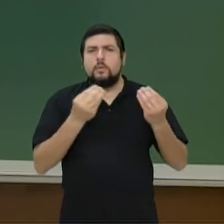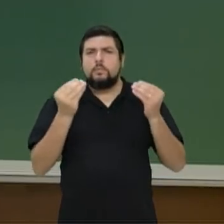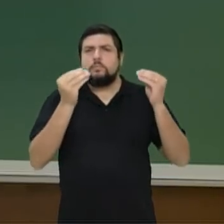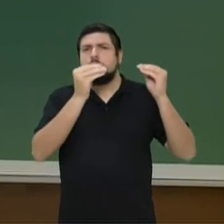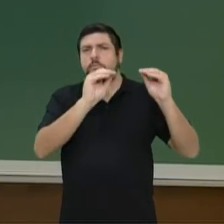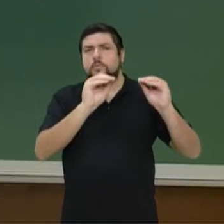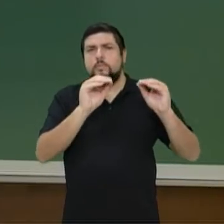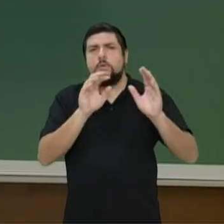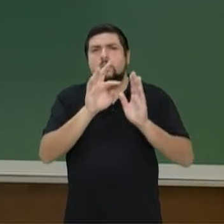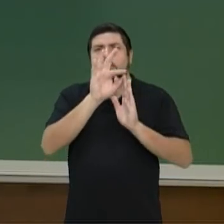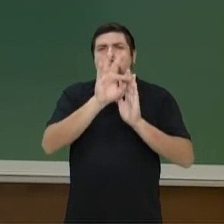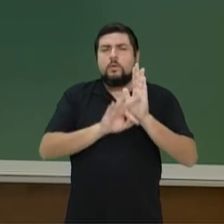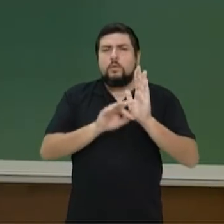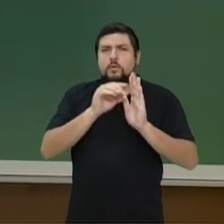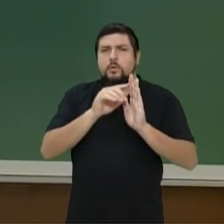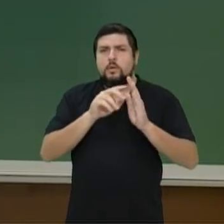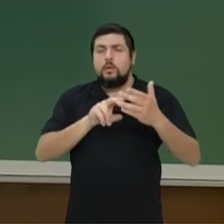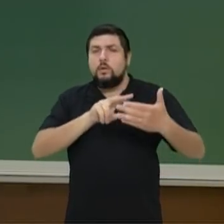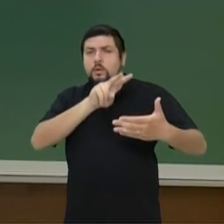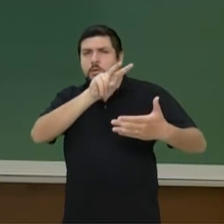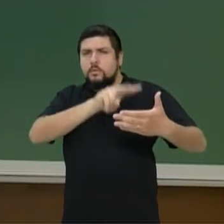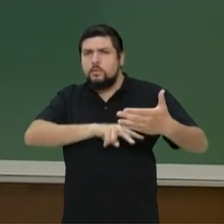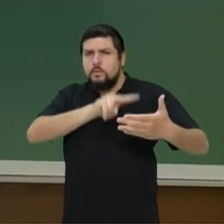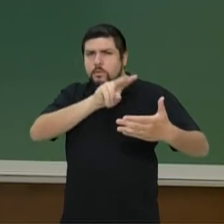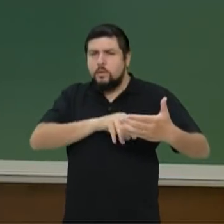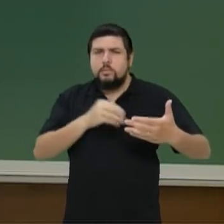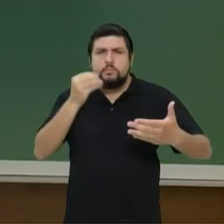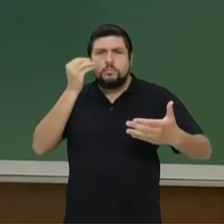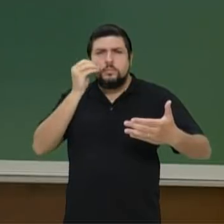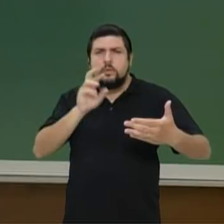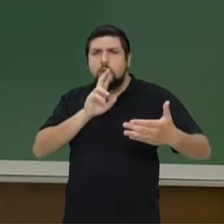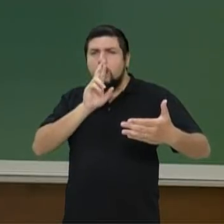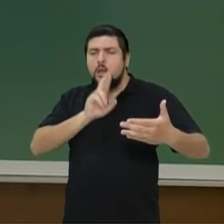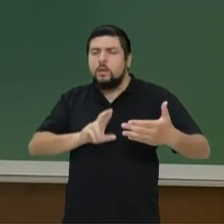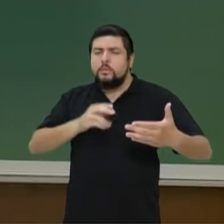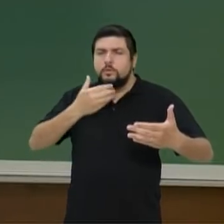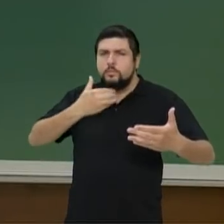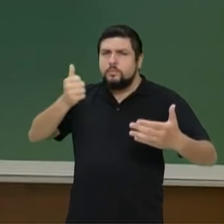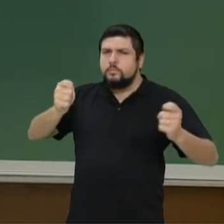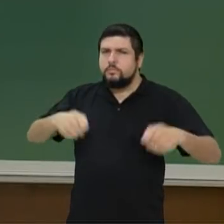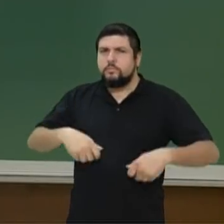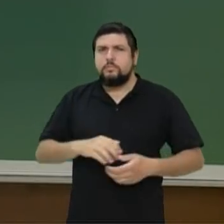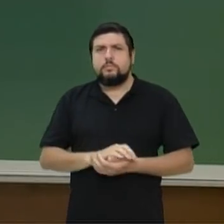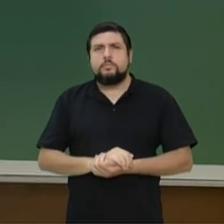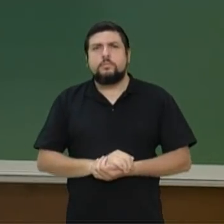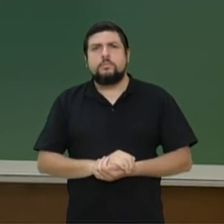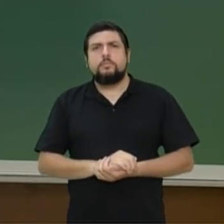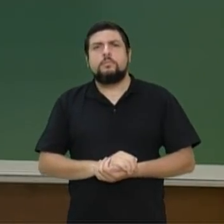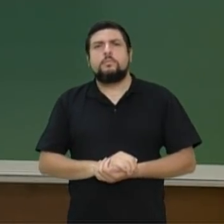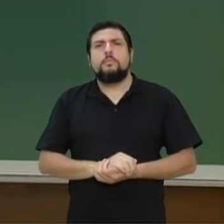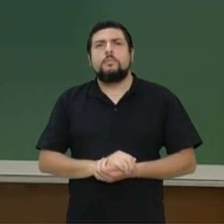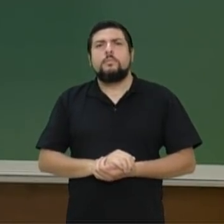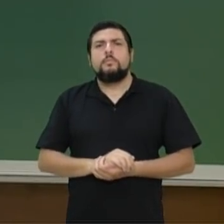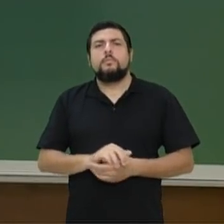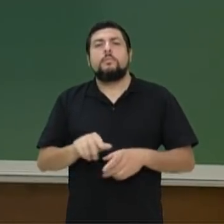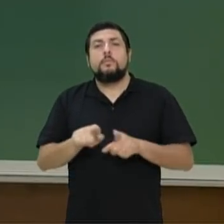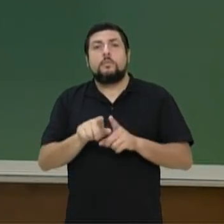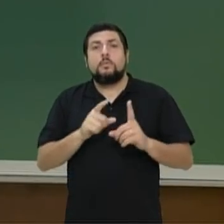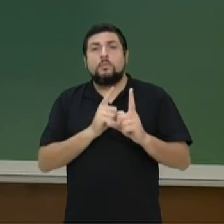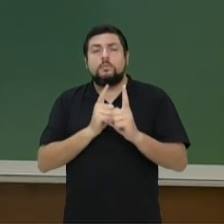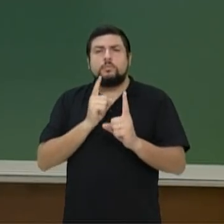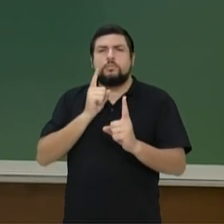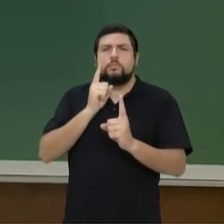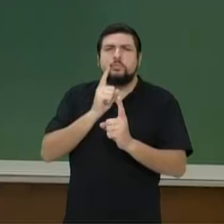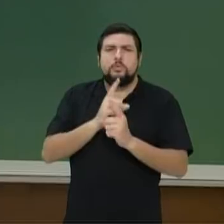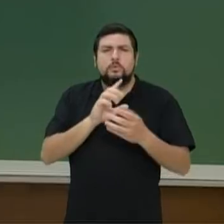vocês voltem a reler e tentam responder da melhor forma possível. Identifique e transcreva partes do